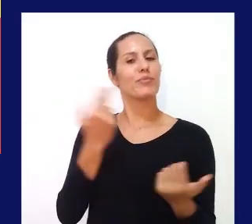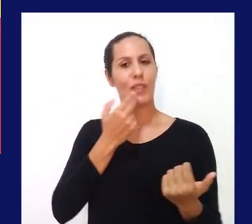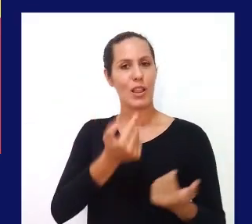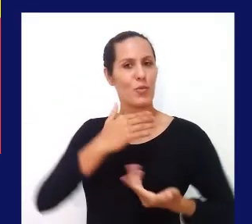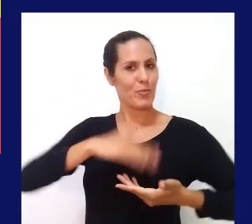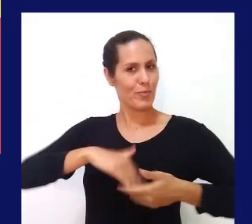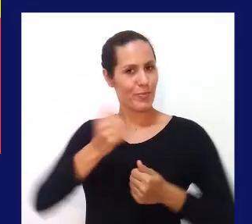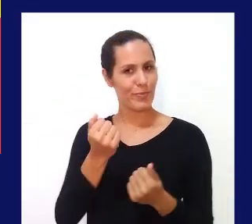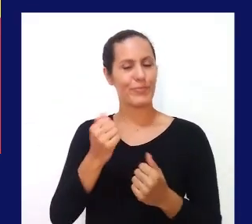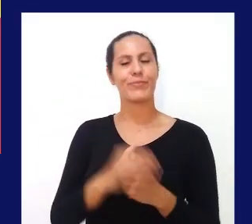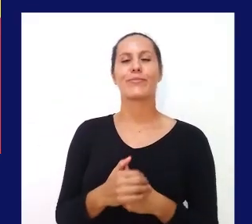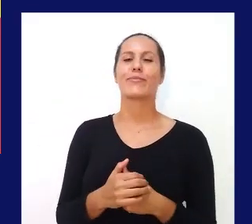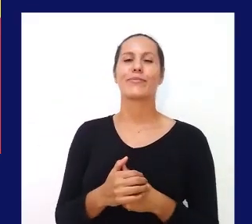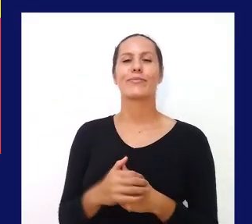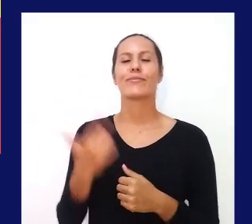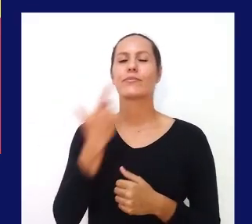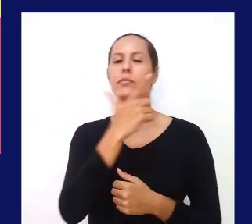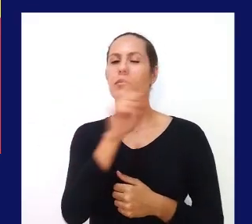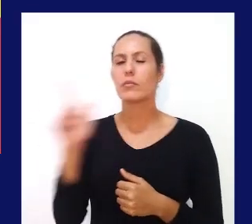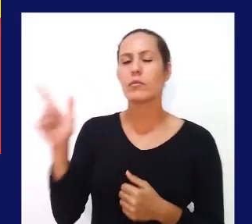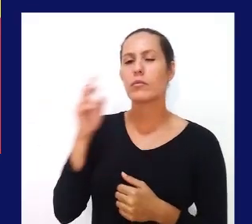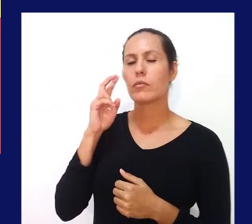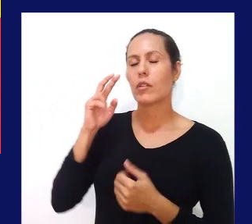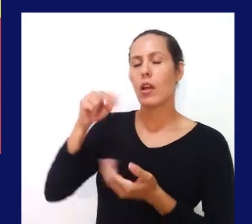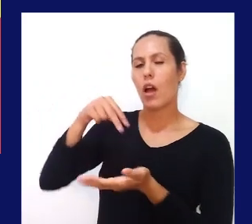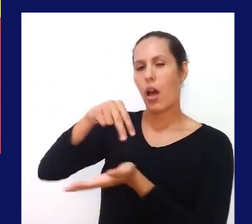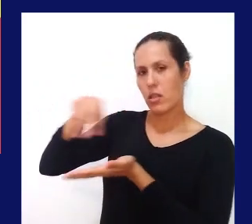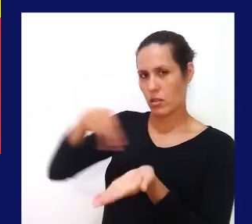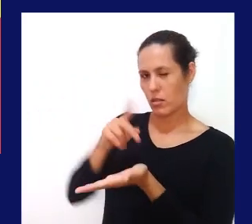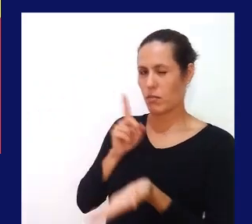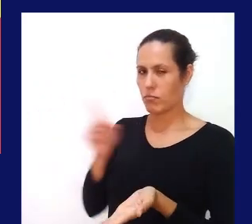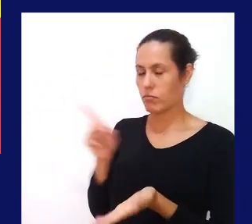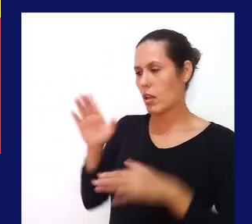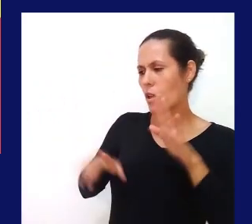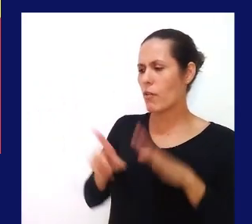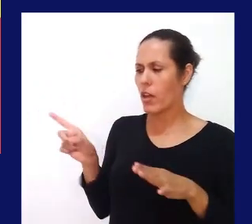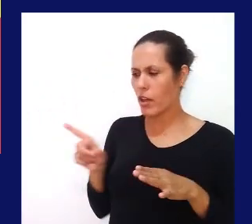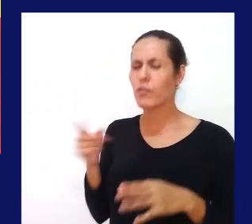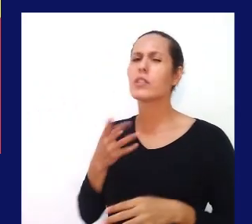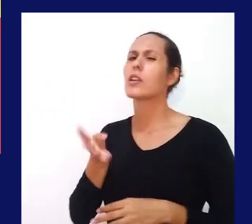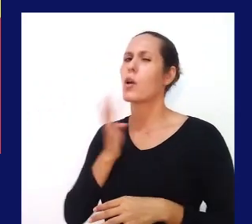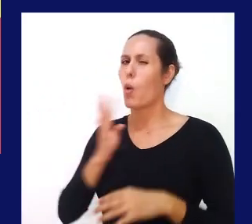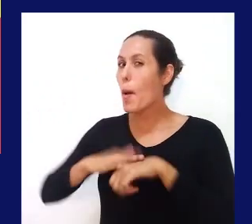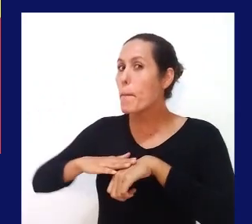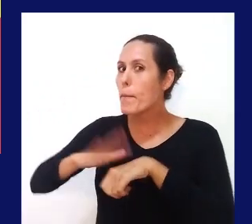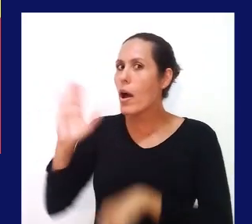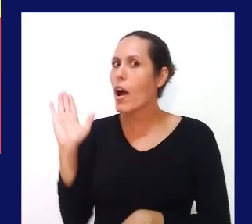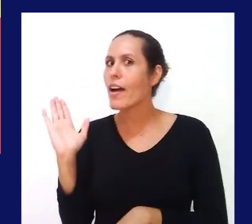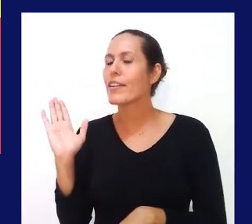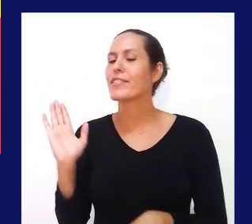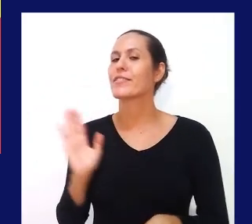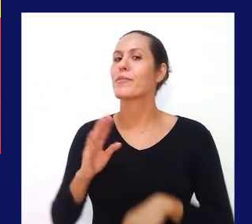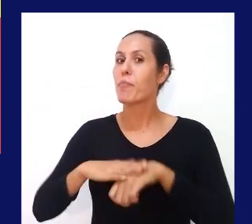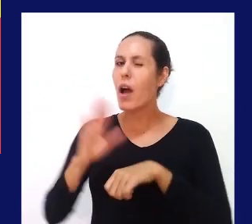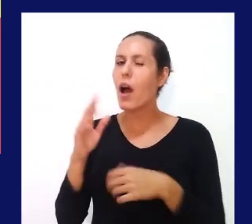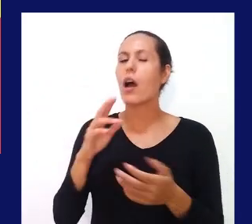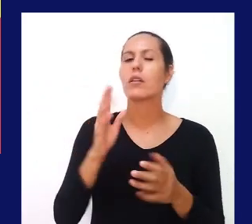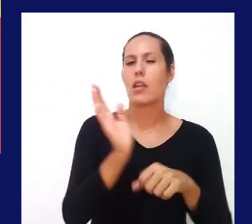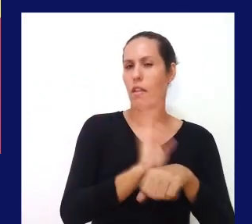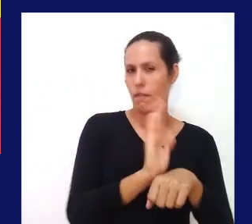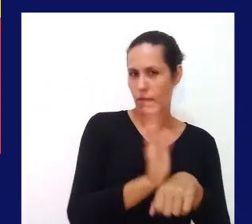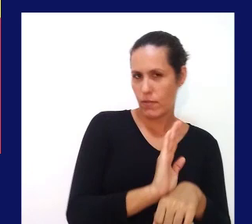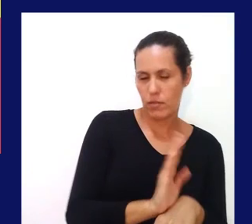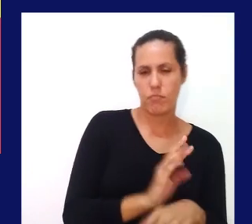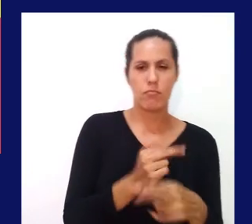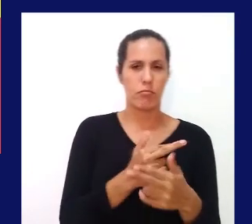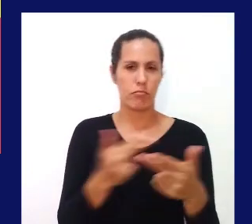próxima imagem, nessas imagens vocês observam outra dança. Talvez essa você conheça um pouquinho mais por ter visto